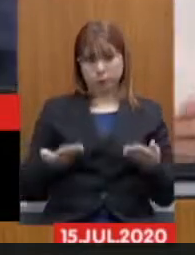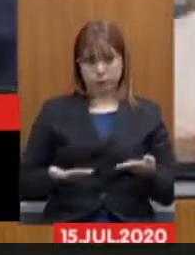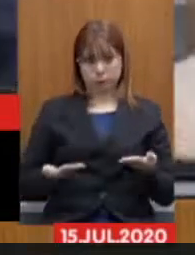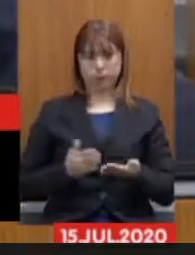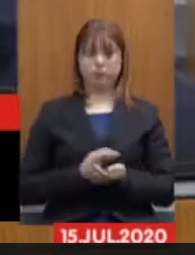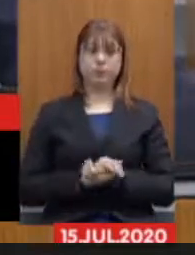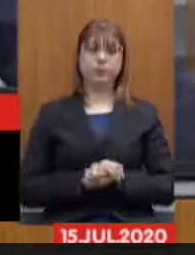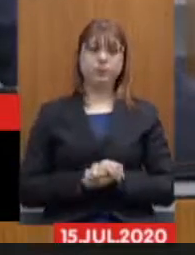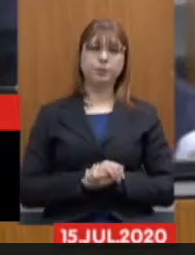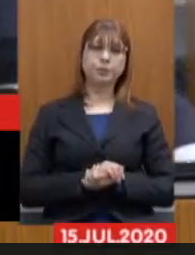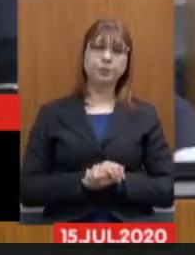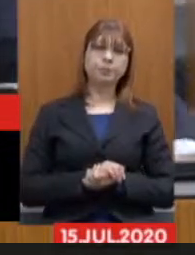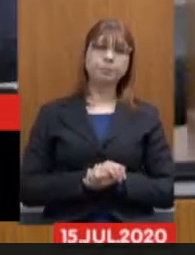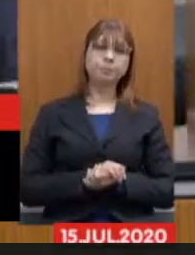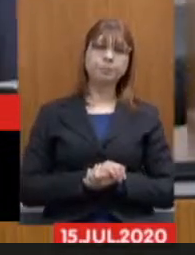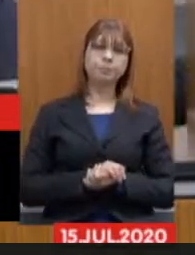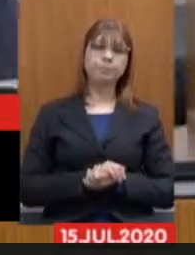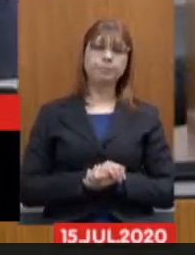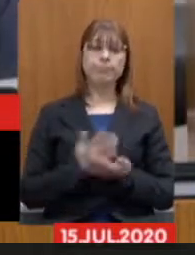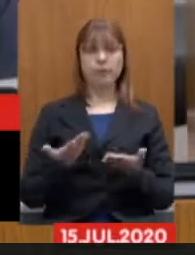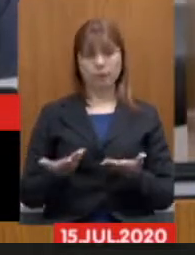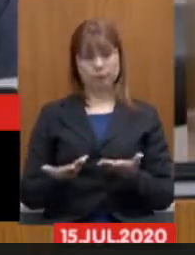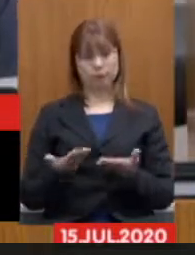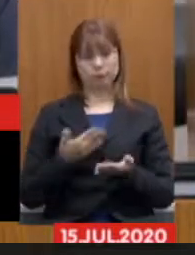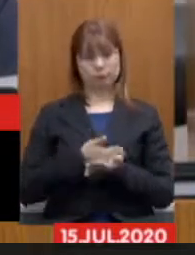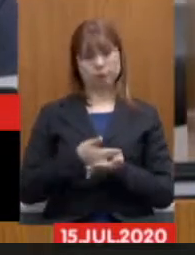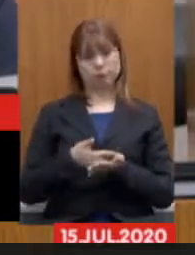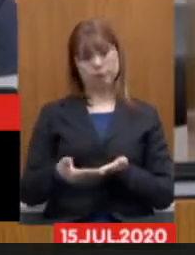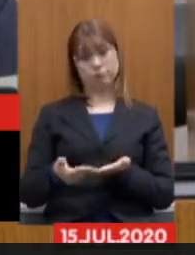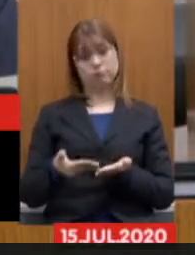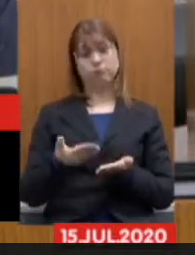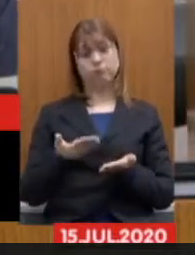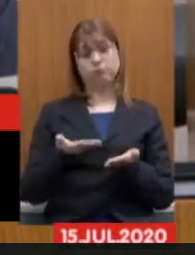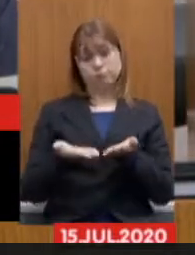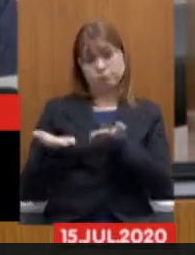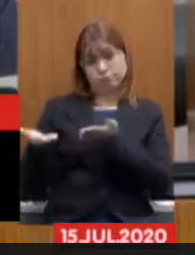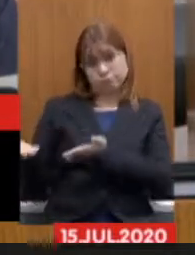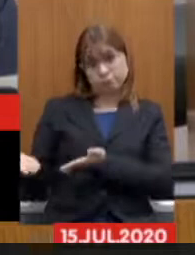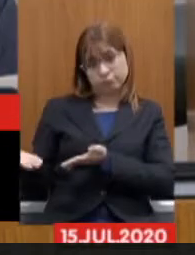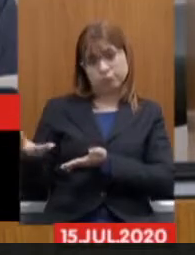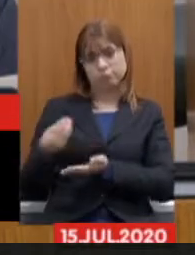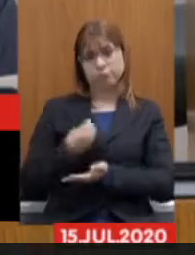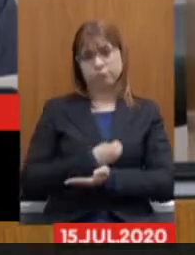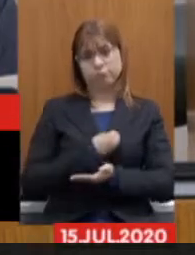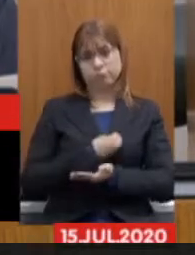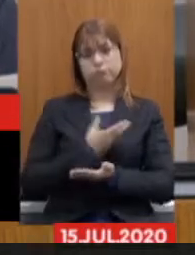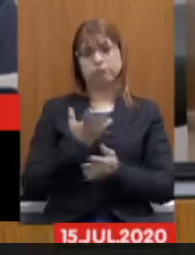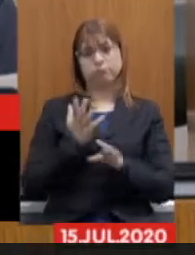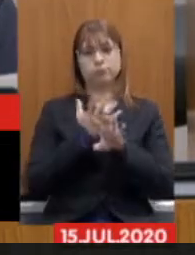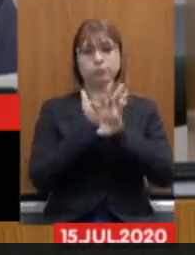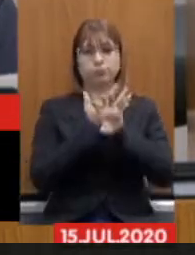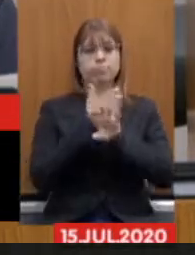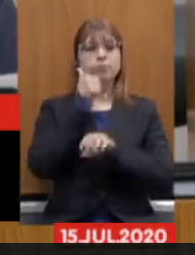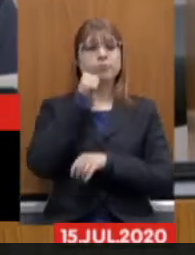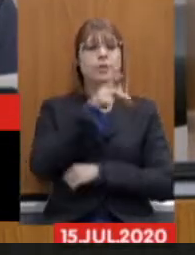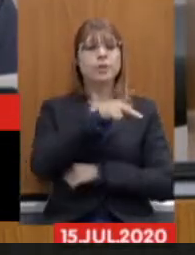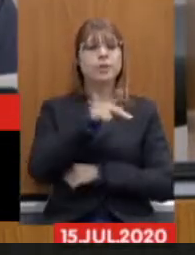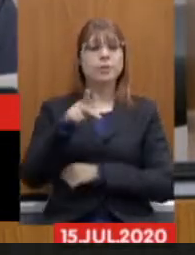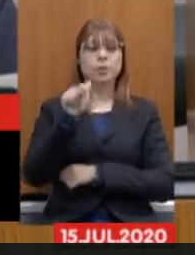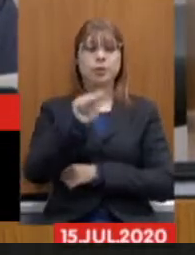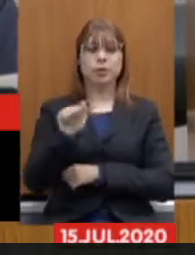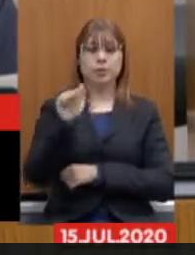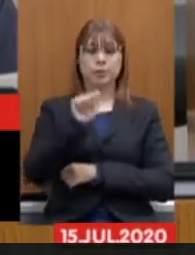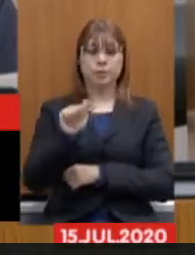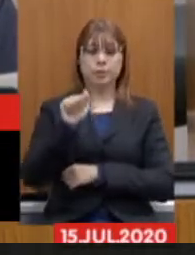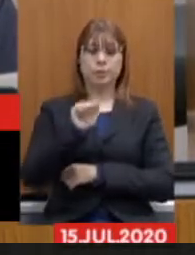então quero já iniciar concedendo a palavra para participar de a remota a presidente da